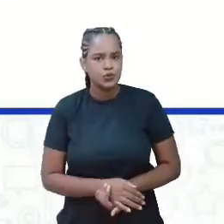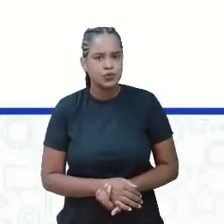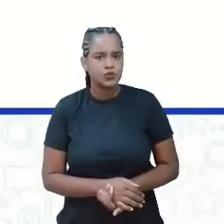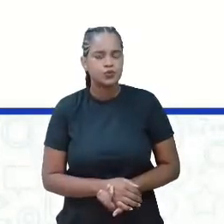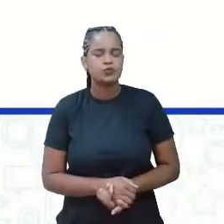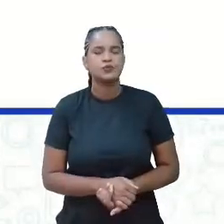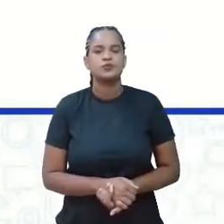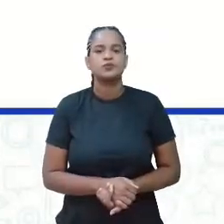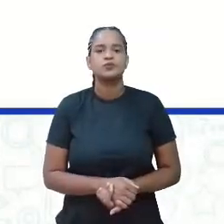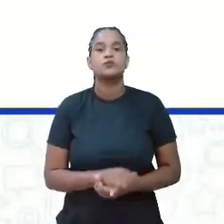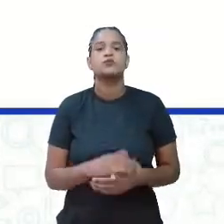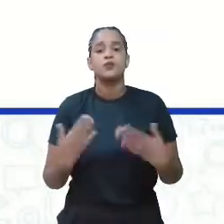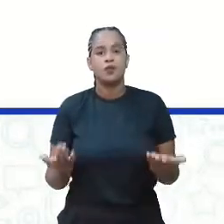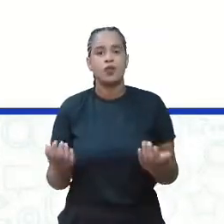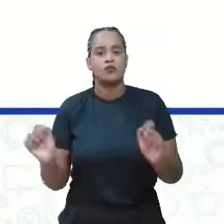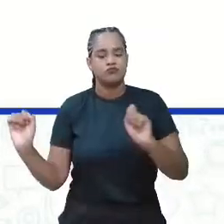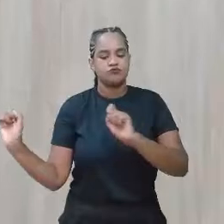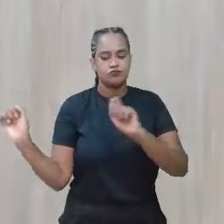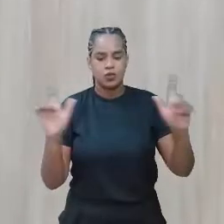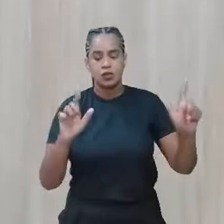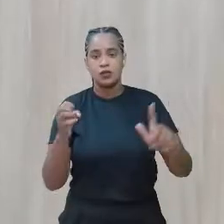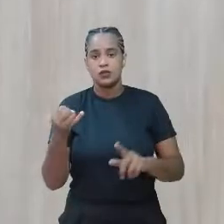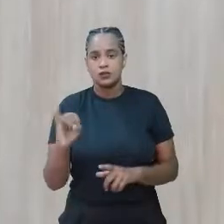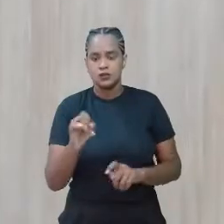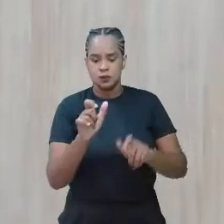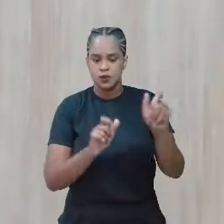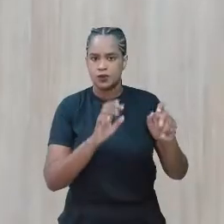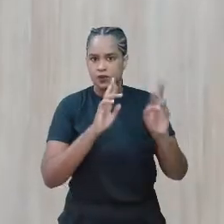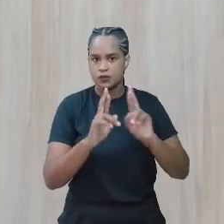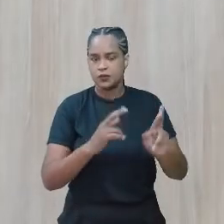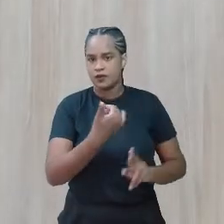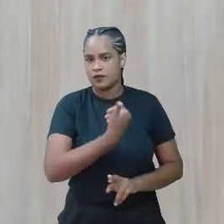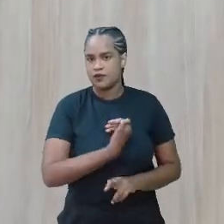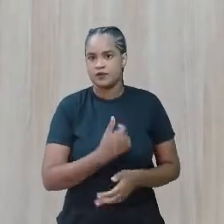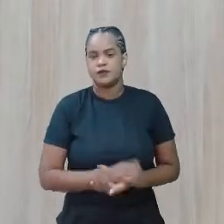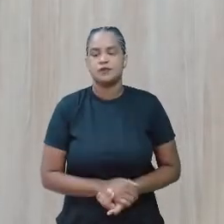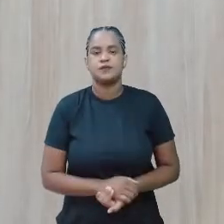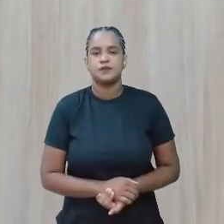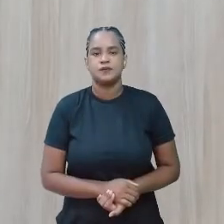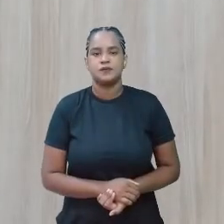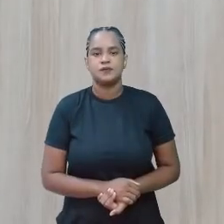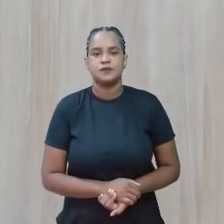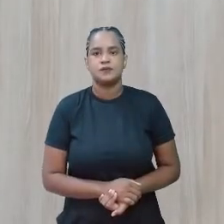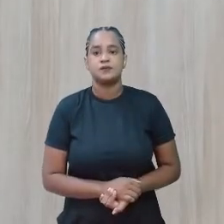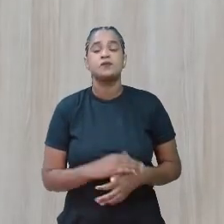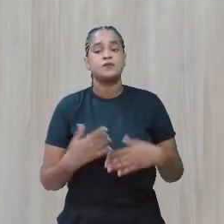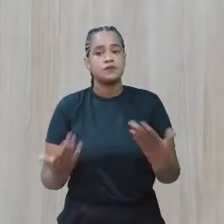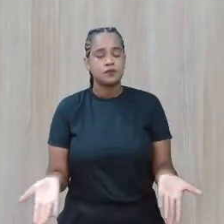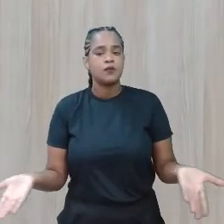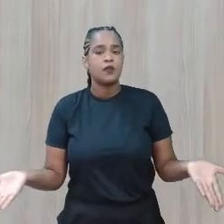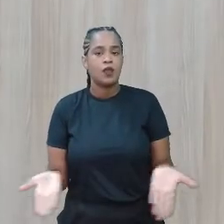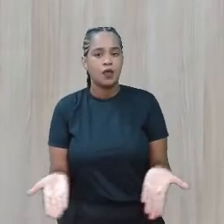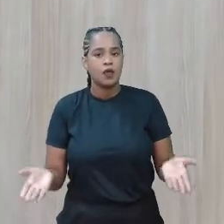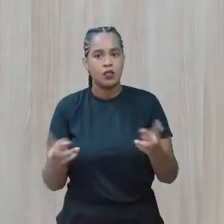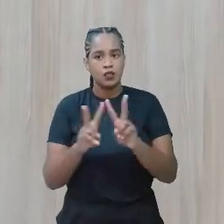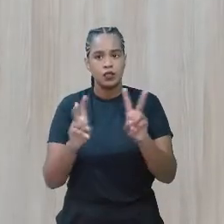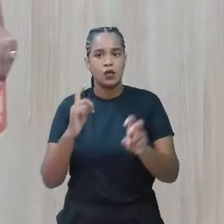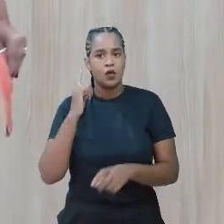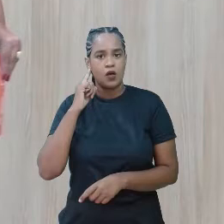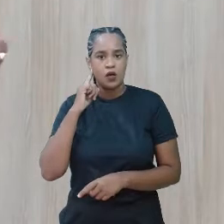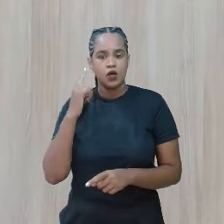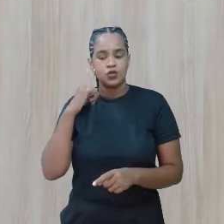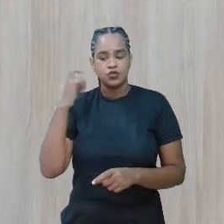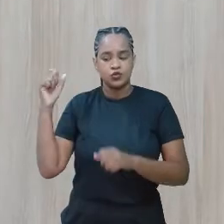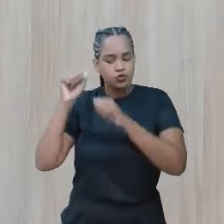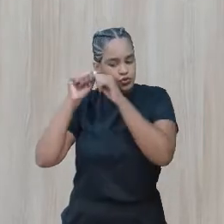desses nomes? Eu vou passar, mas se aparecer algum nome, me fala aí, Cláudia, vai dizendo aí pra gente. Então, nosso tema, ouvido e